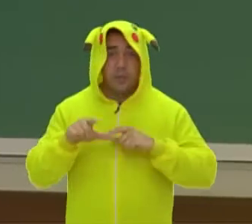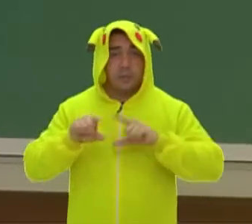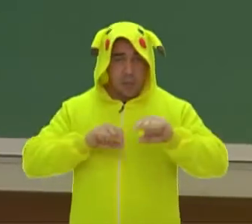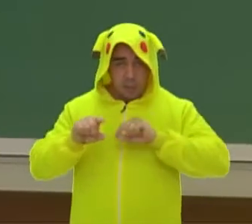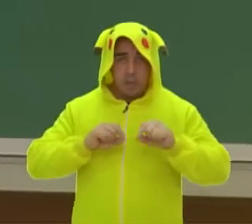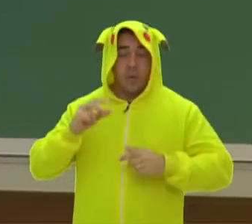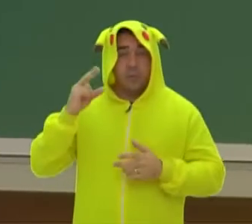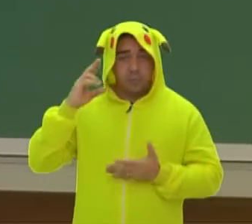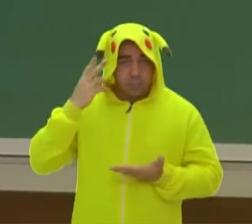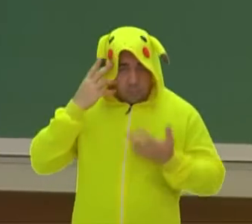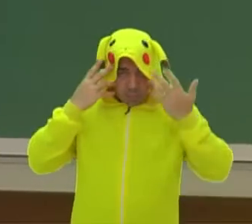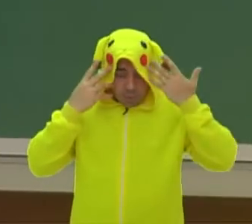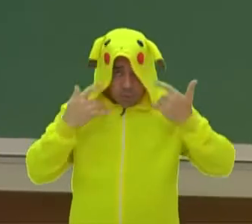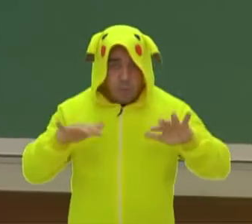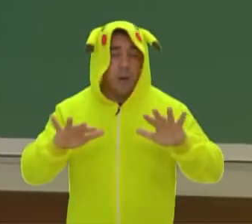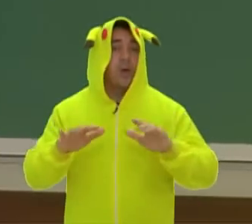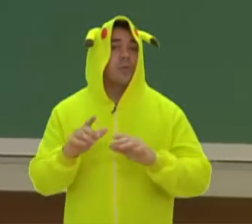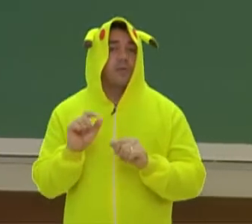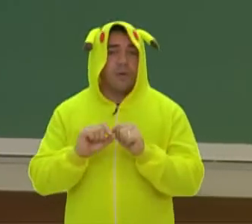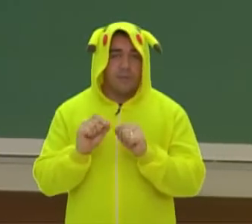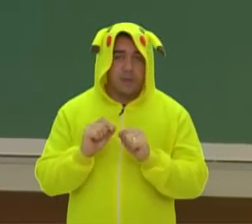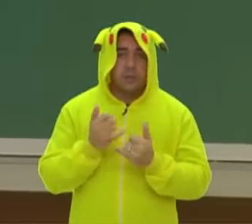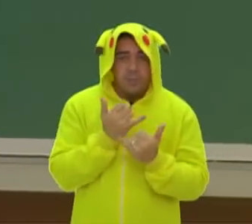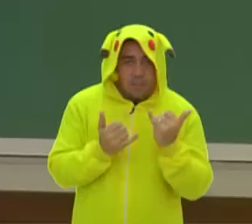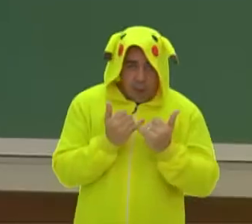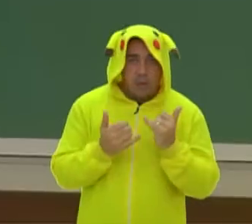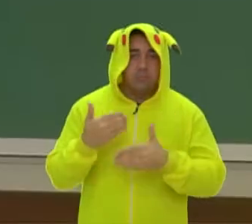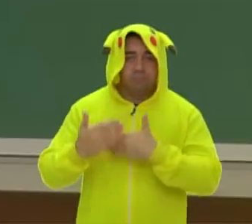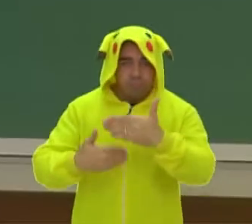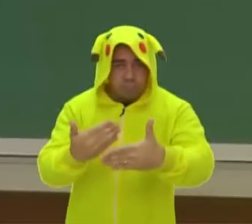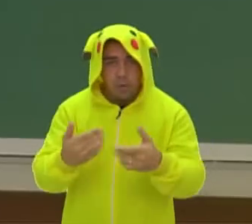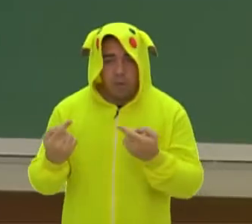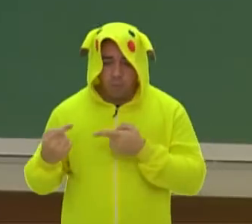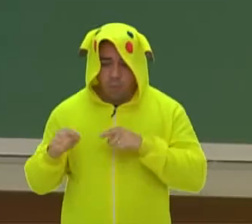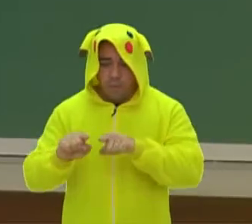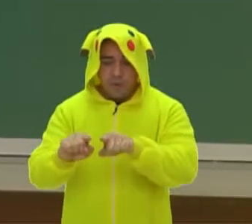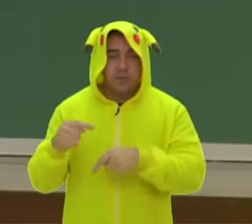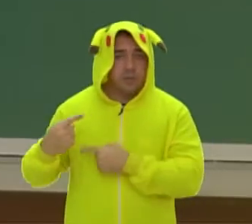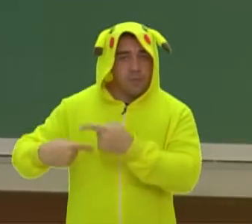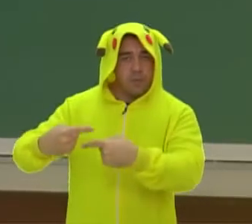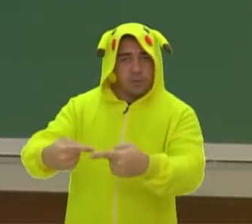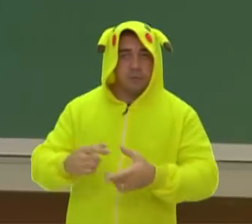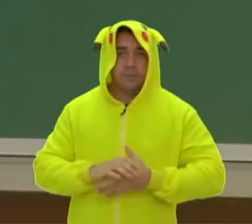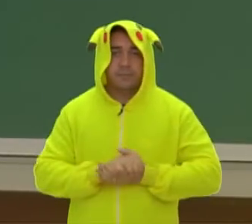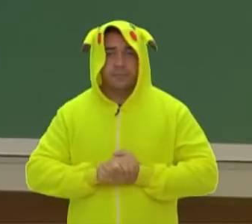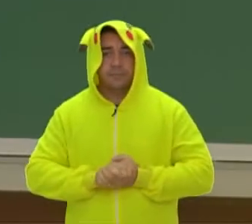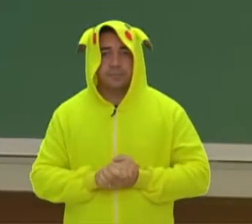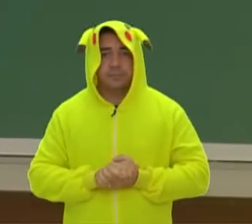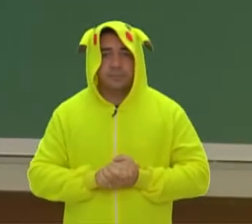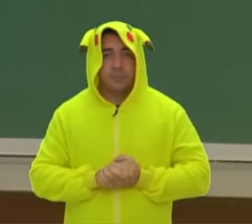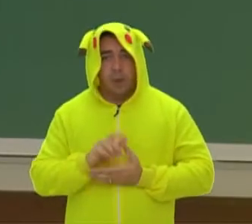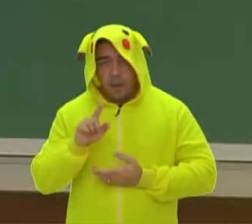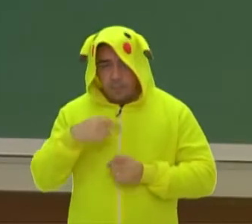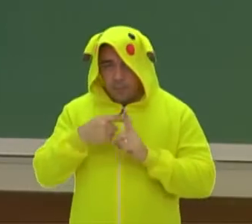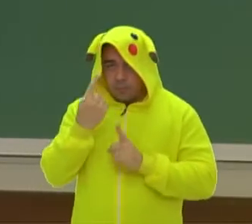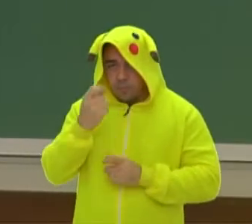que vai acontecendo ali vai deixando esses organismos parecidos. Então, convergência evolutiva, ok? Vamos para mais um lá então. Vamos explicar